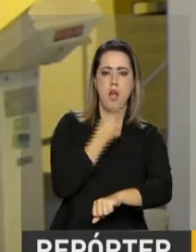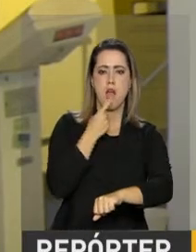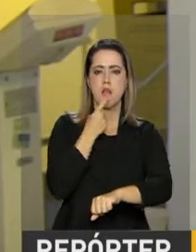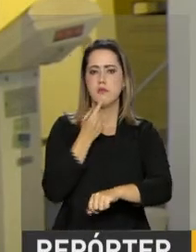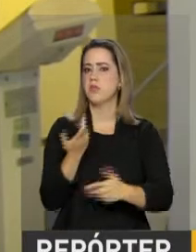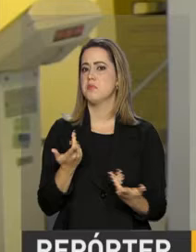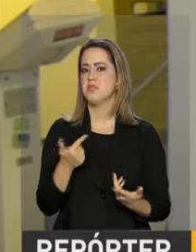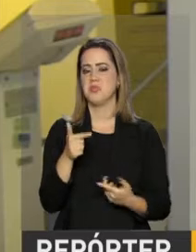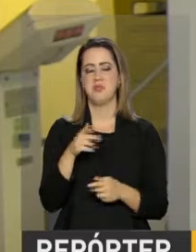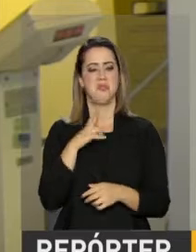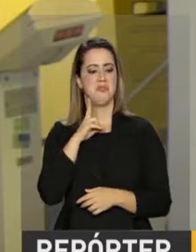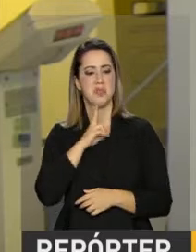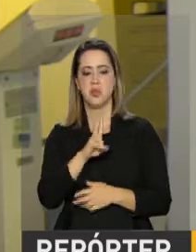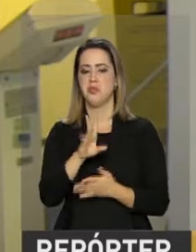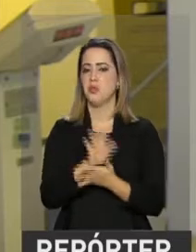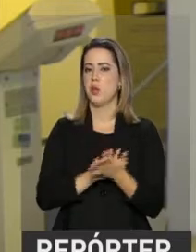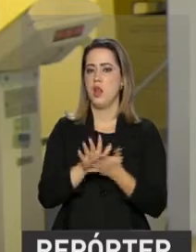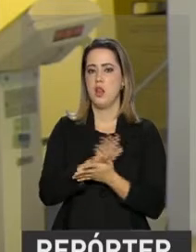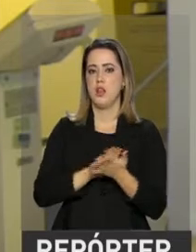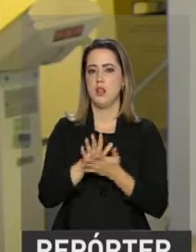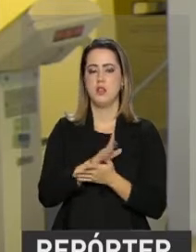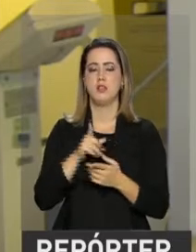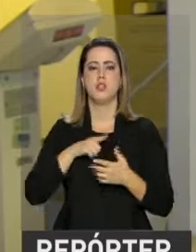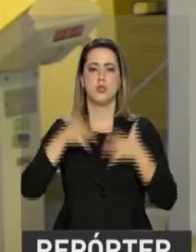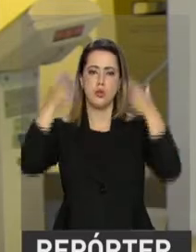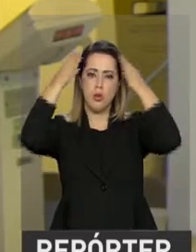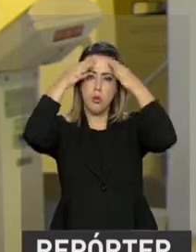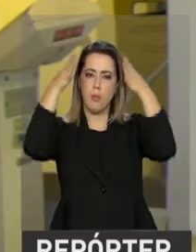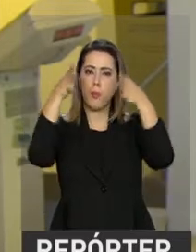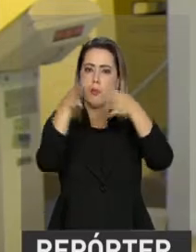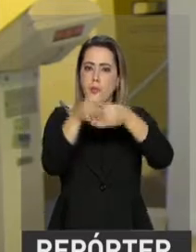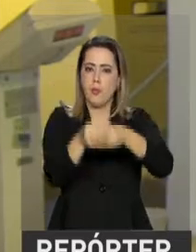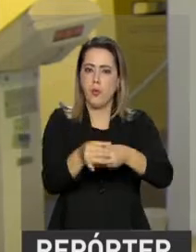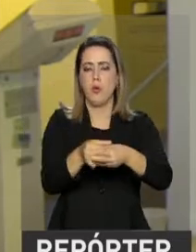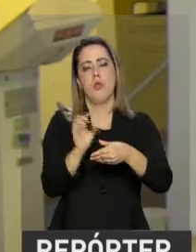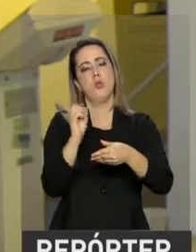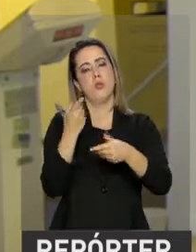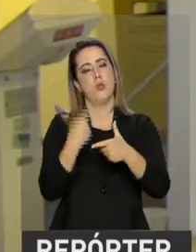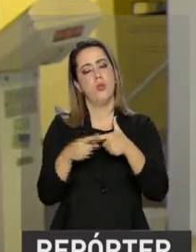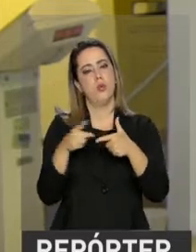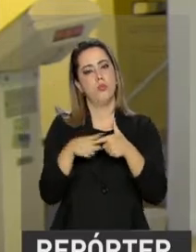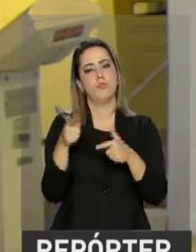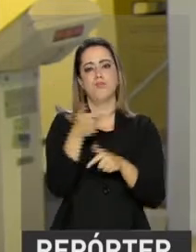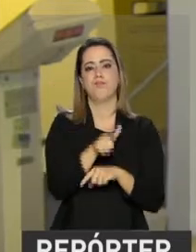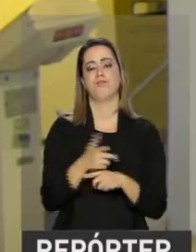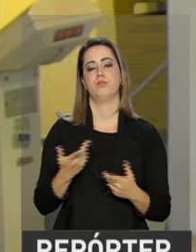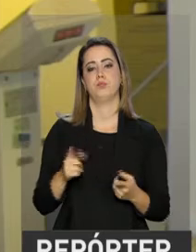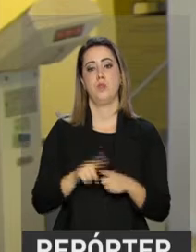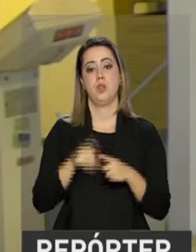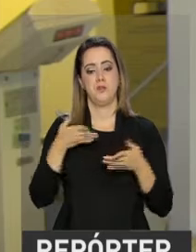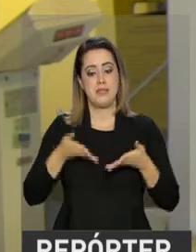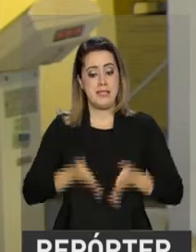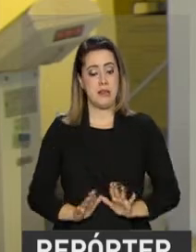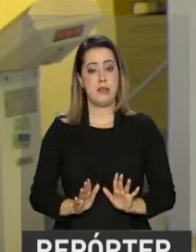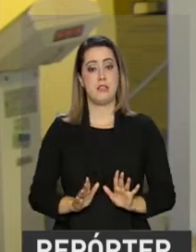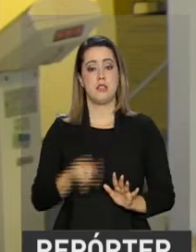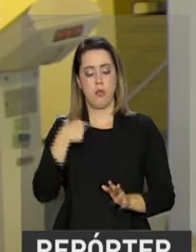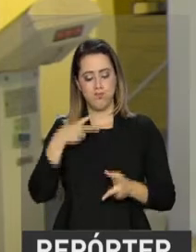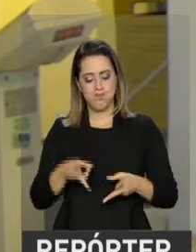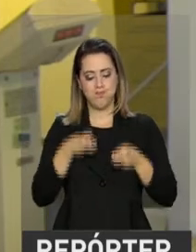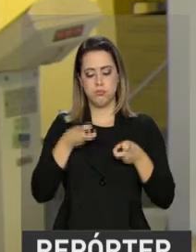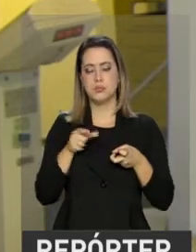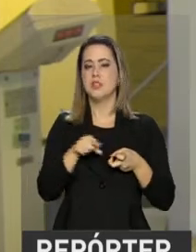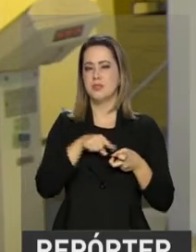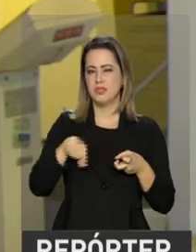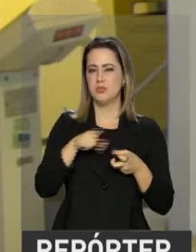não constou nas úteras que ela tinha a microcefalia e nem essas malformações. Só quando ela nasceu que os médicos viram